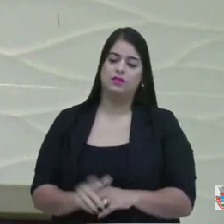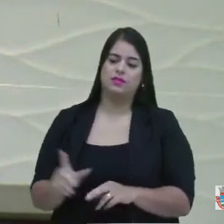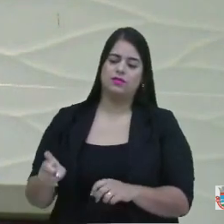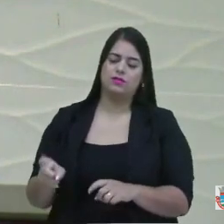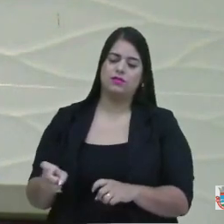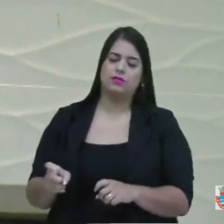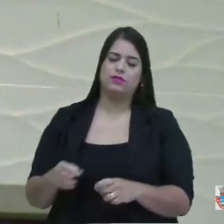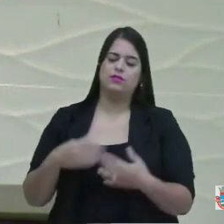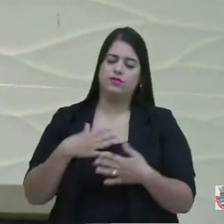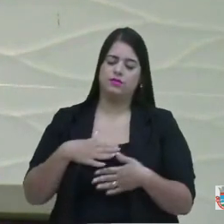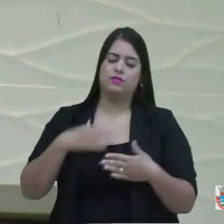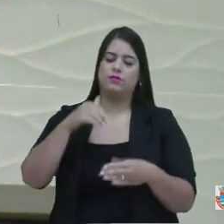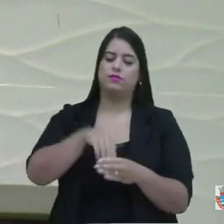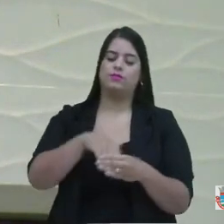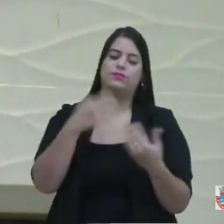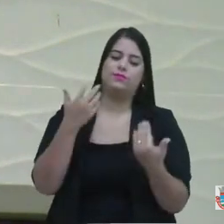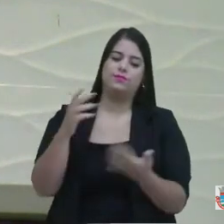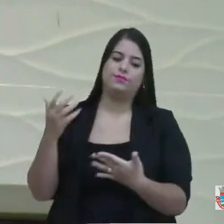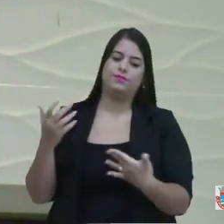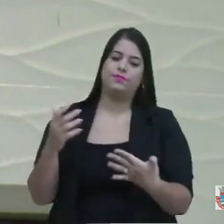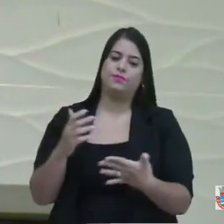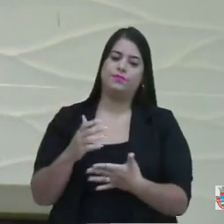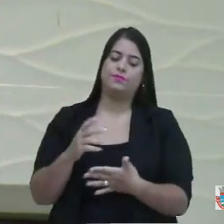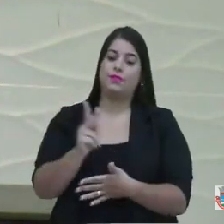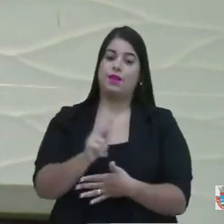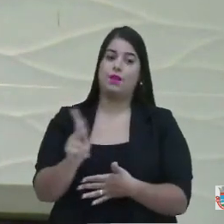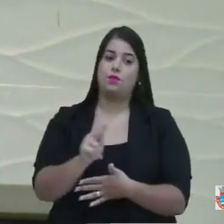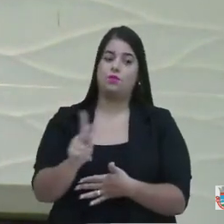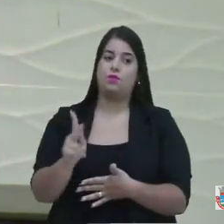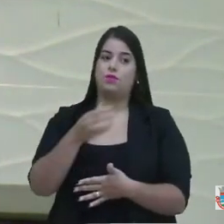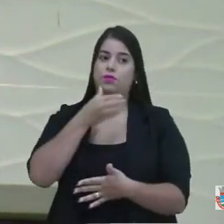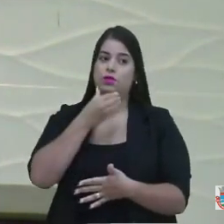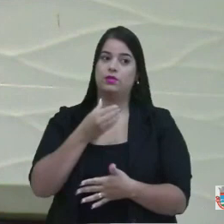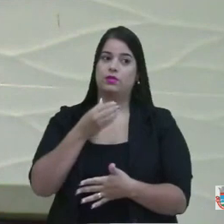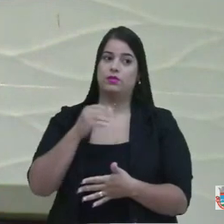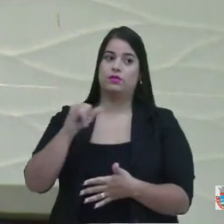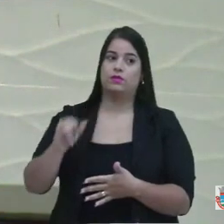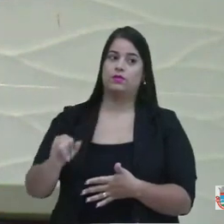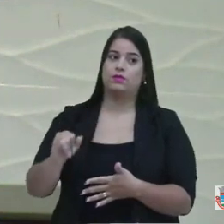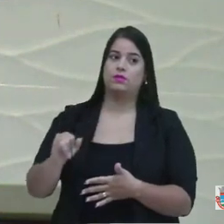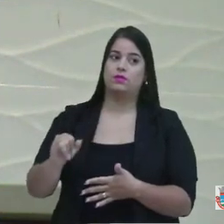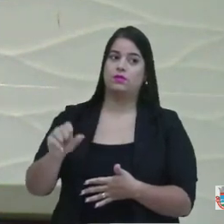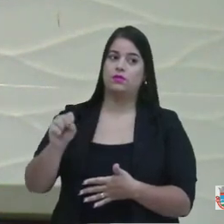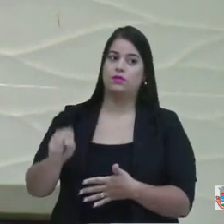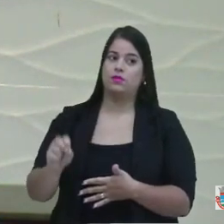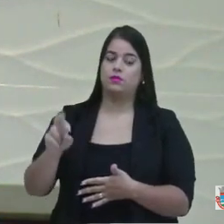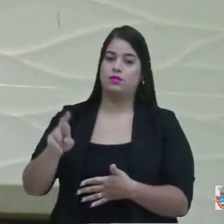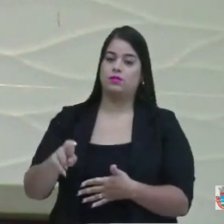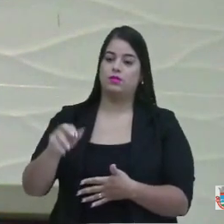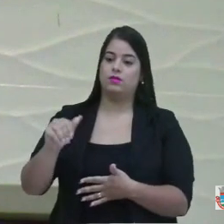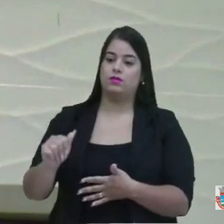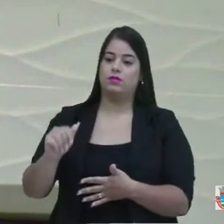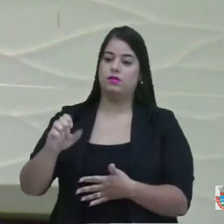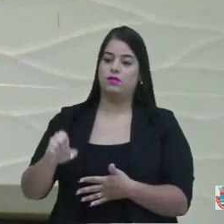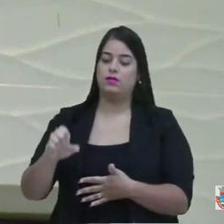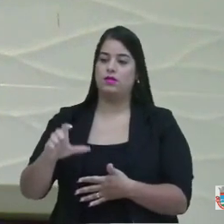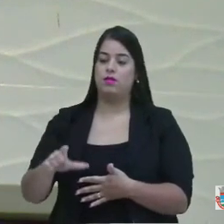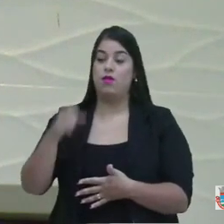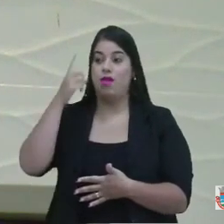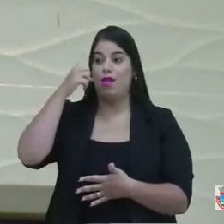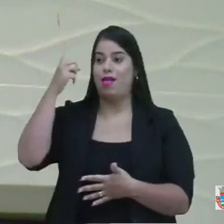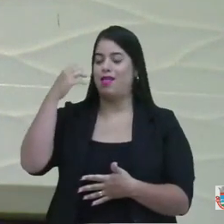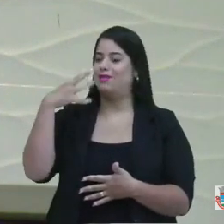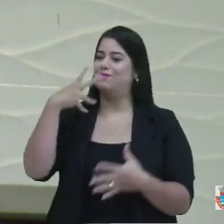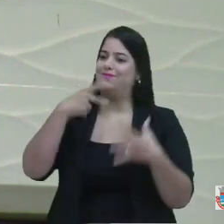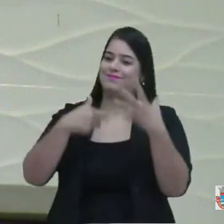gostaria de colocar um voto de aplauso para o professor Israel, né, pela sua ideia tão bonita aqui, que Vossa Excelência